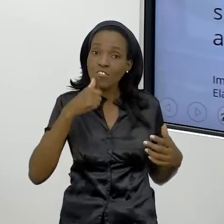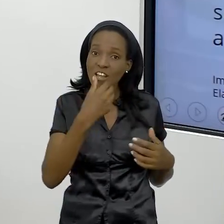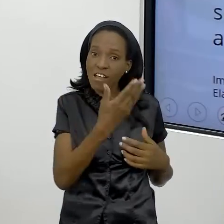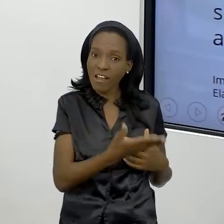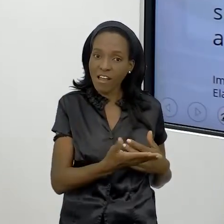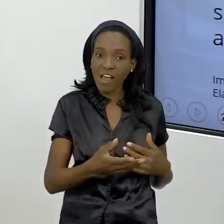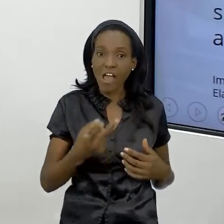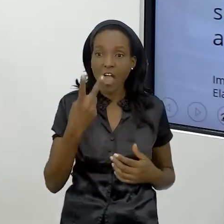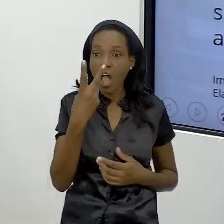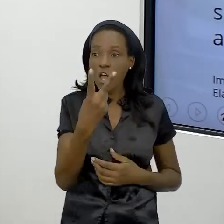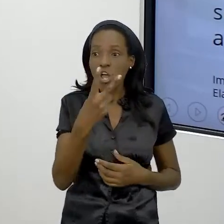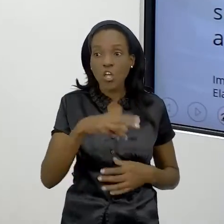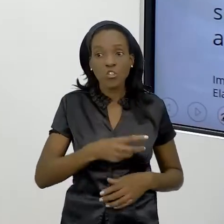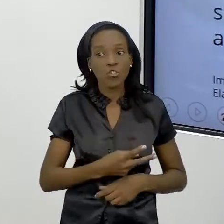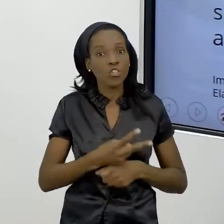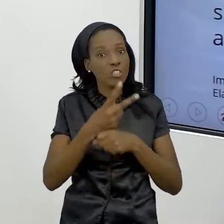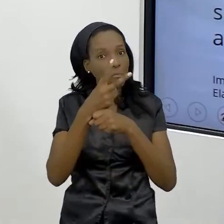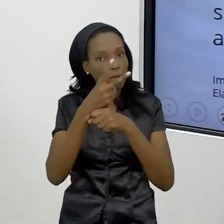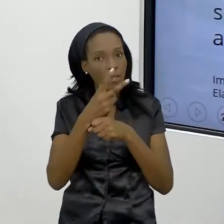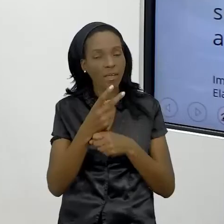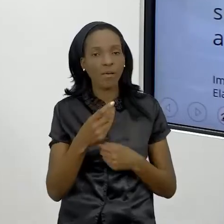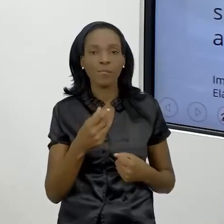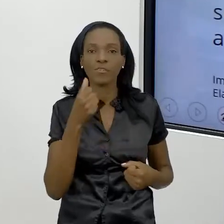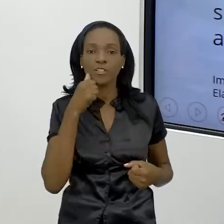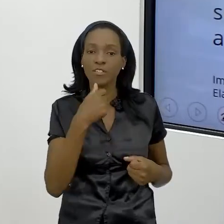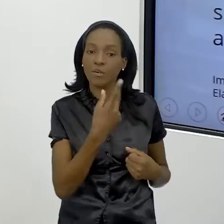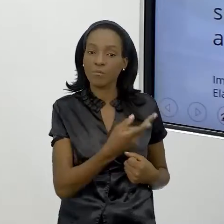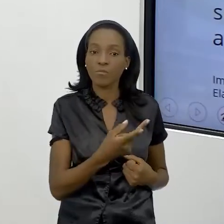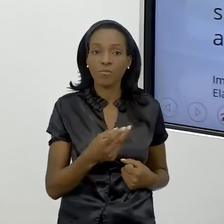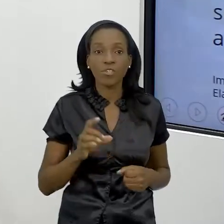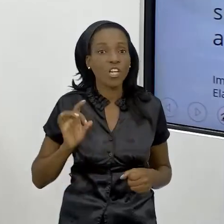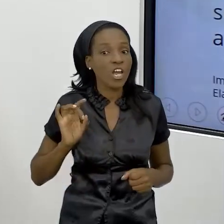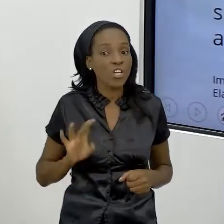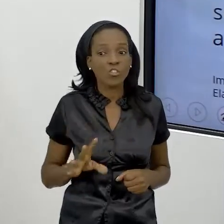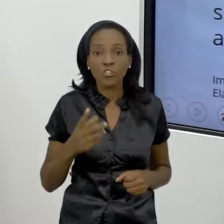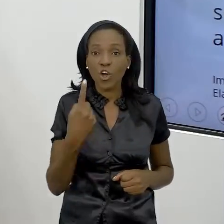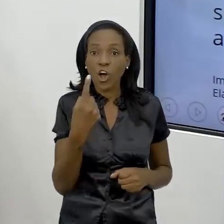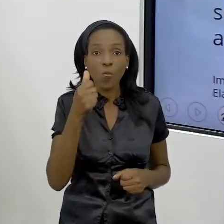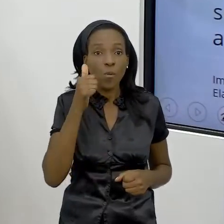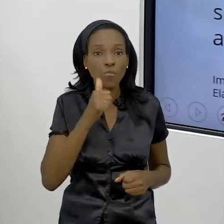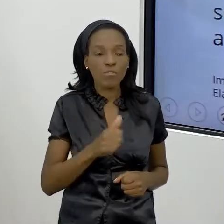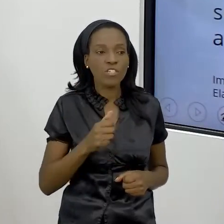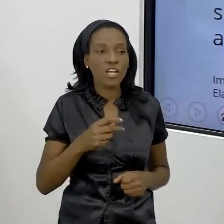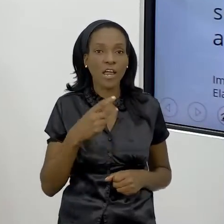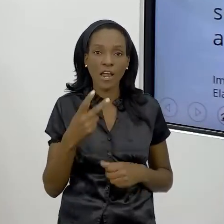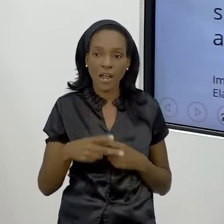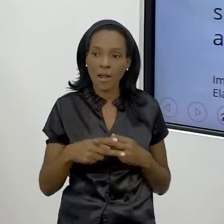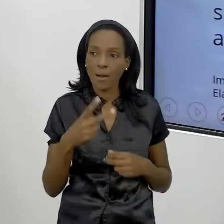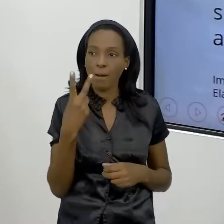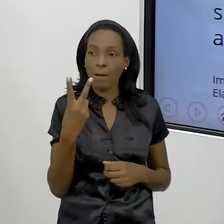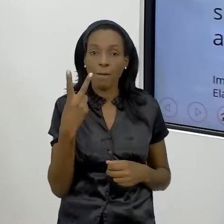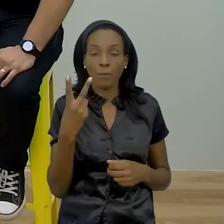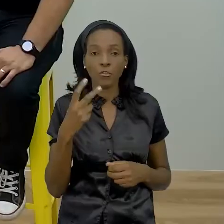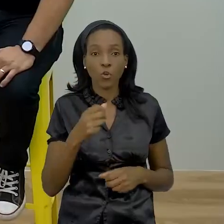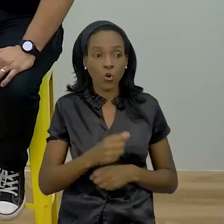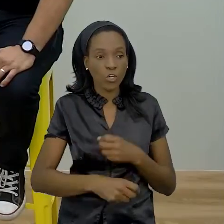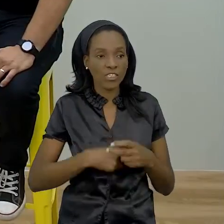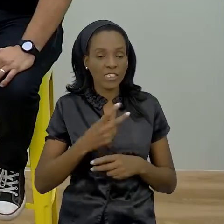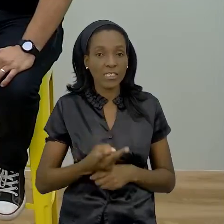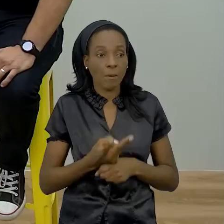Nobéis. A única pessoa a receber no mesmo ano 2 Nobéis de 2 áreas diferentes. Não sei nem se foi no mesmo ano, mas ela ganhou